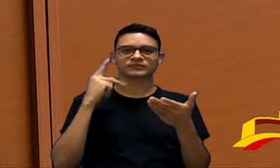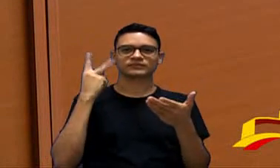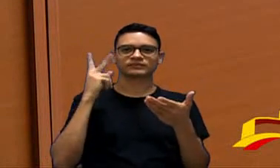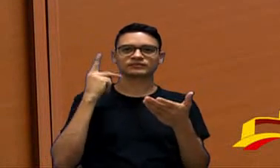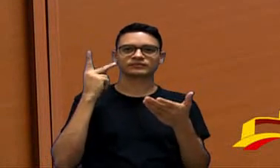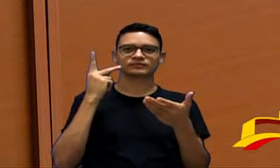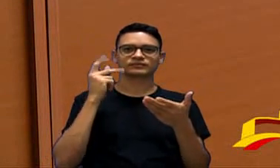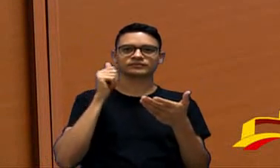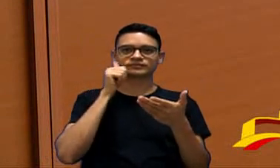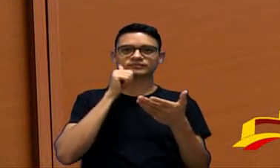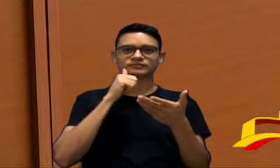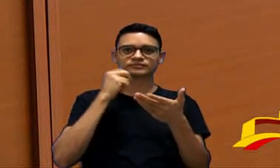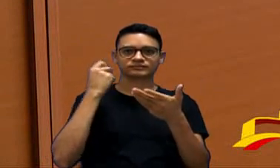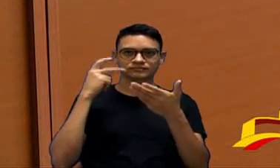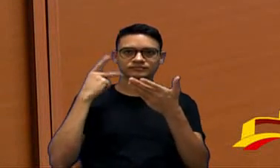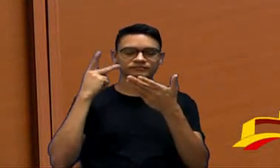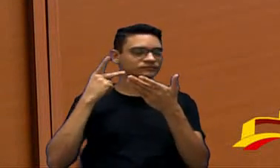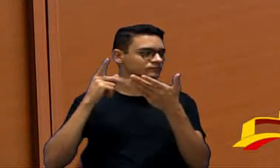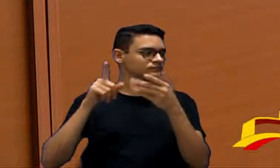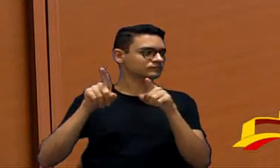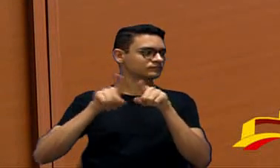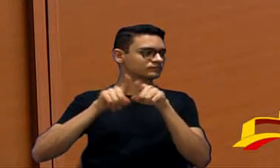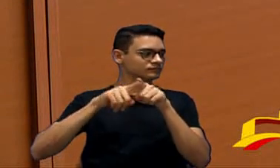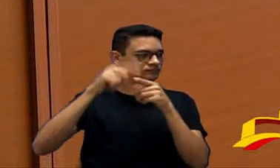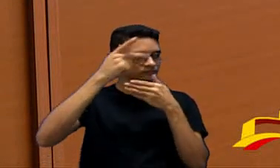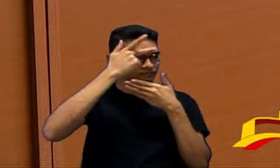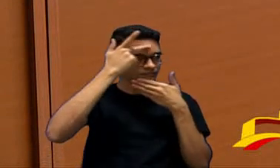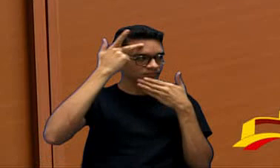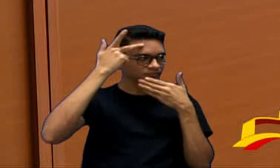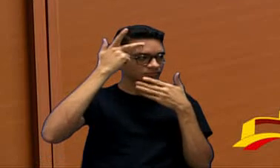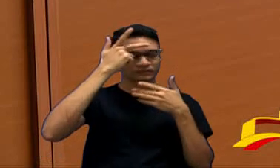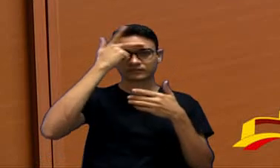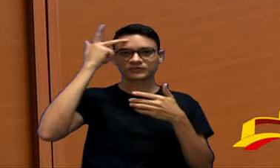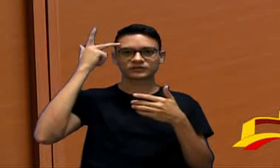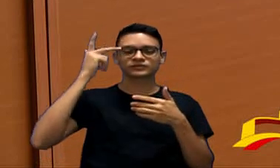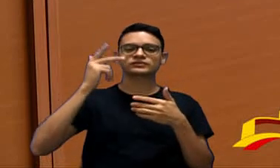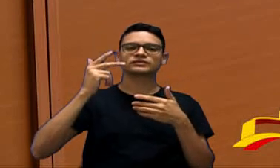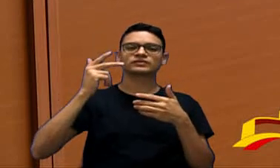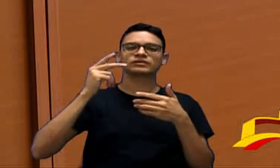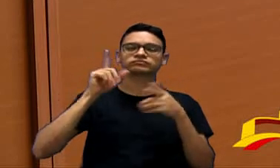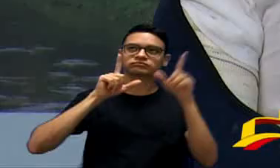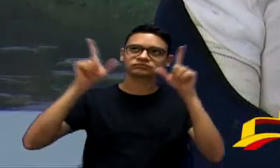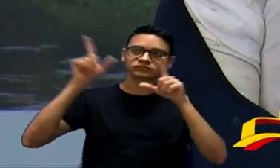vereadores, vereadoras, a quem me assiste pela televisão, bom dia.